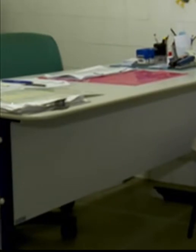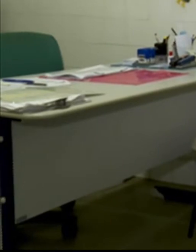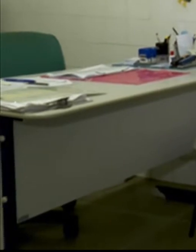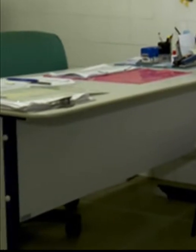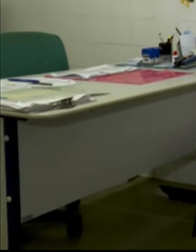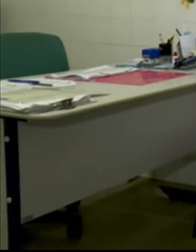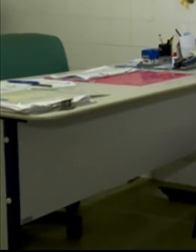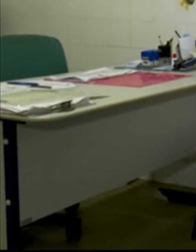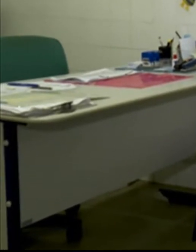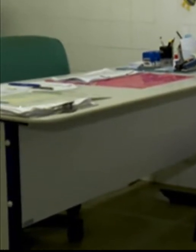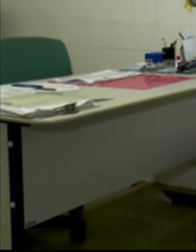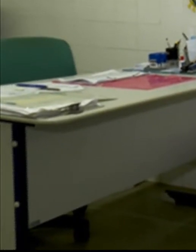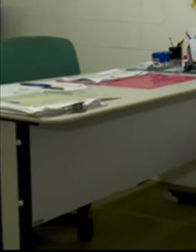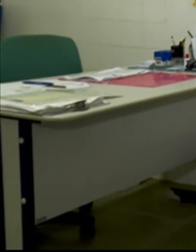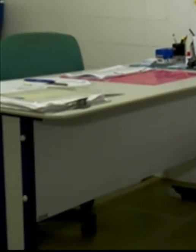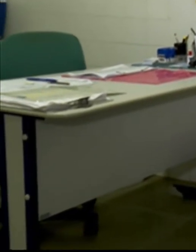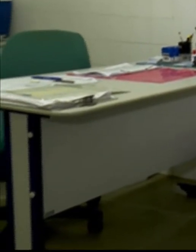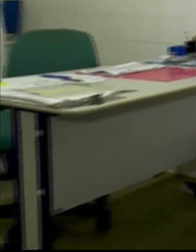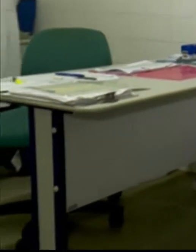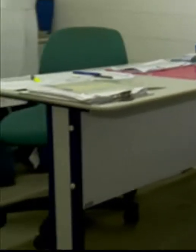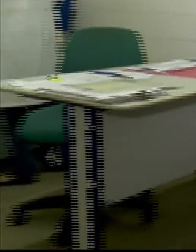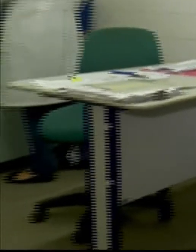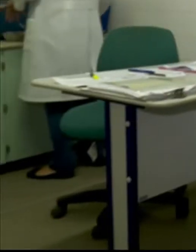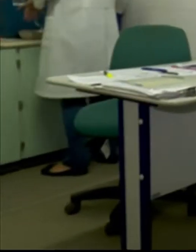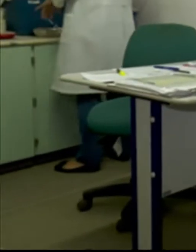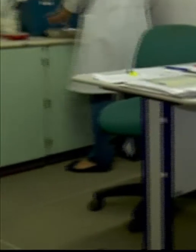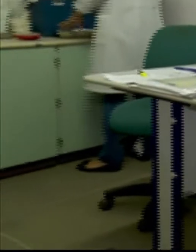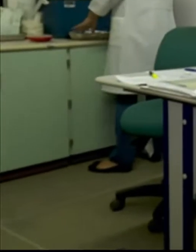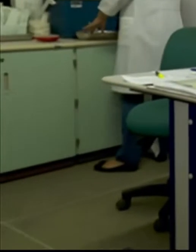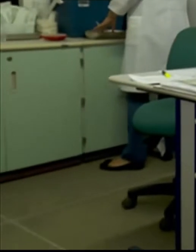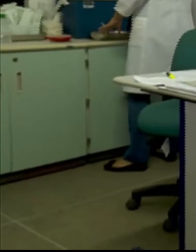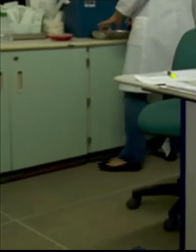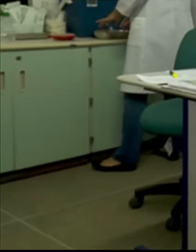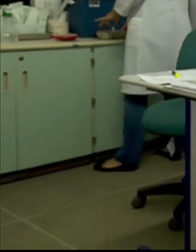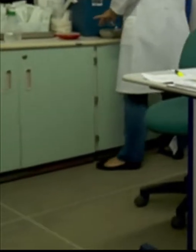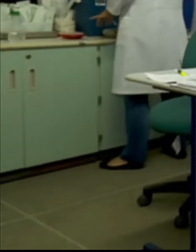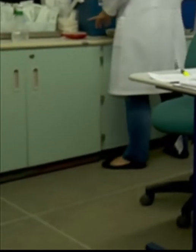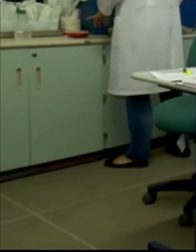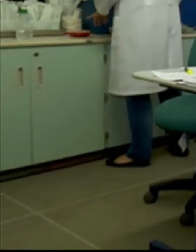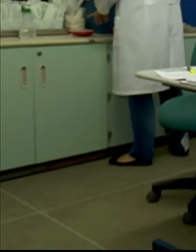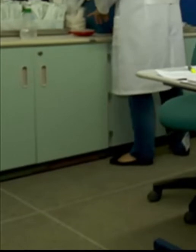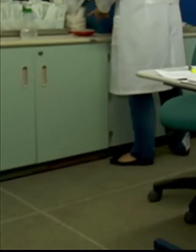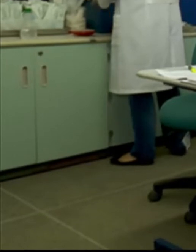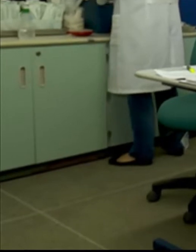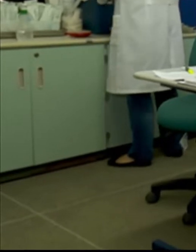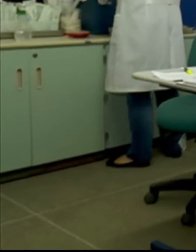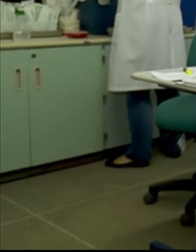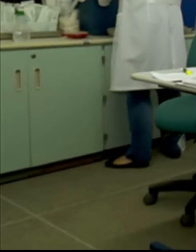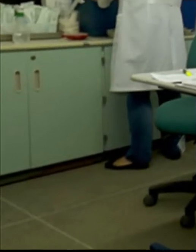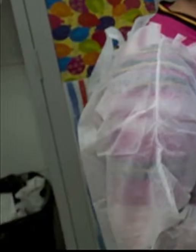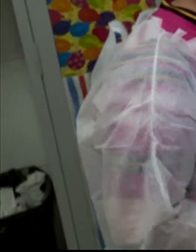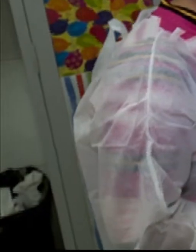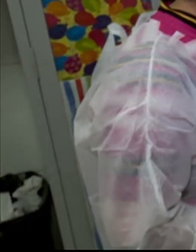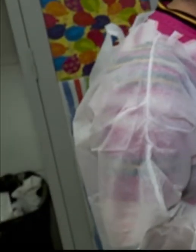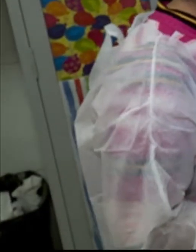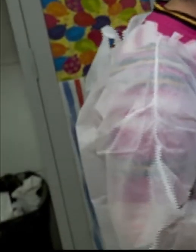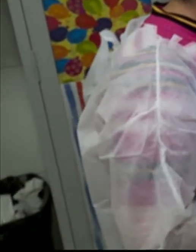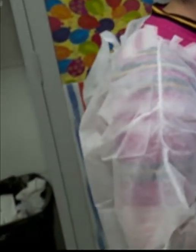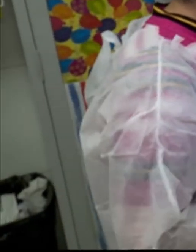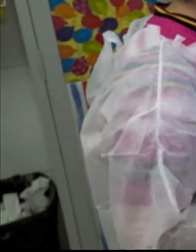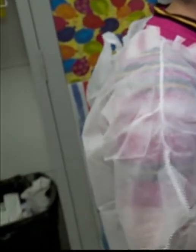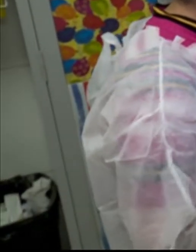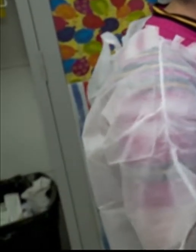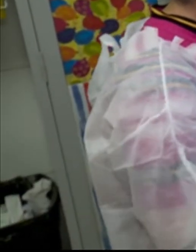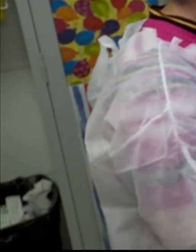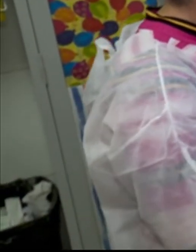Fabiano contrato com relatoria da Senadora Zenaide Maia o texto segue agora para a câmara dos